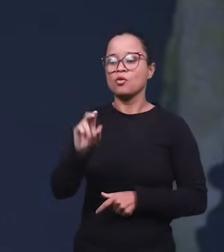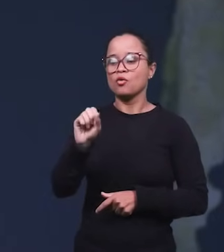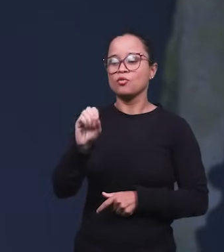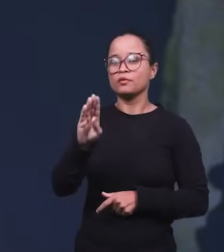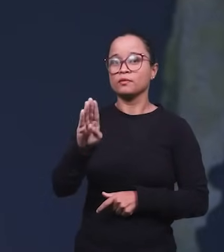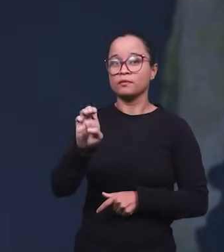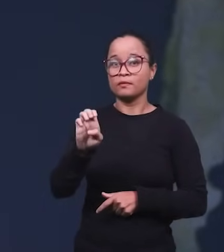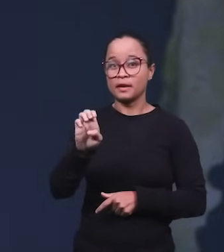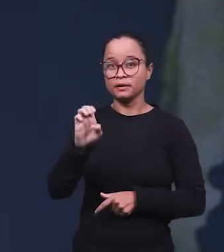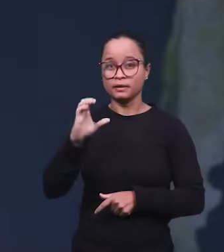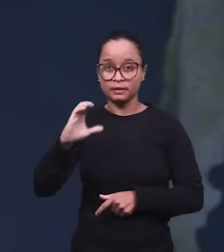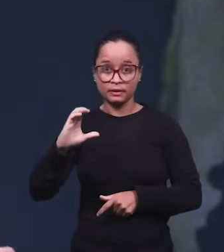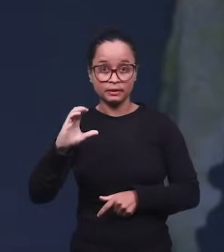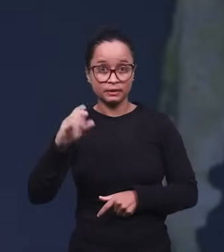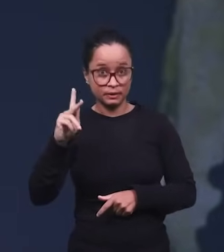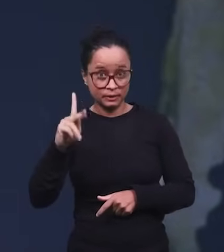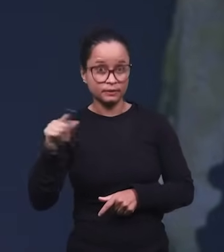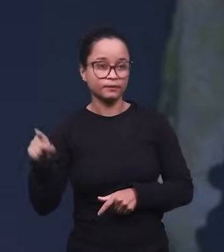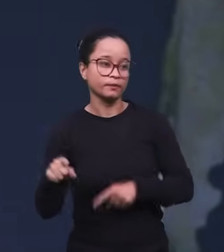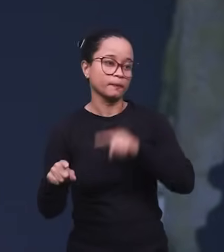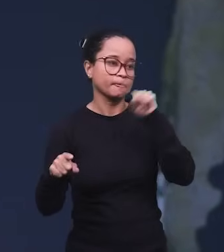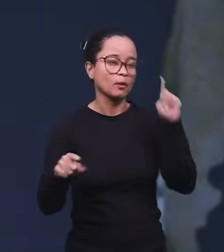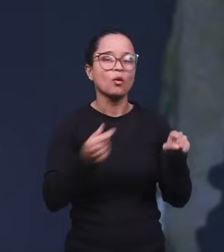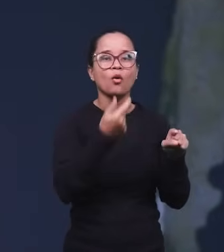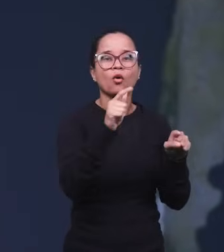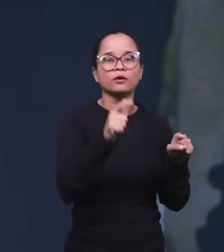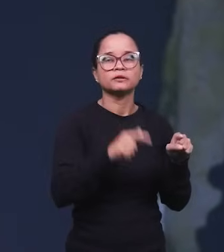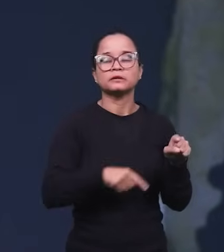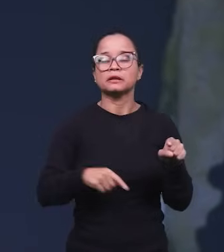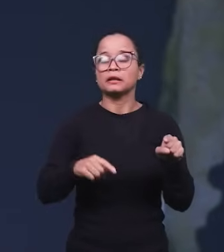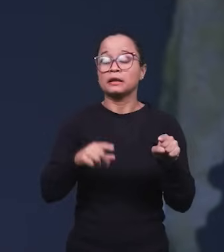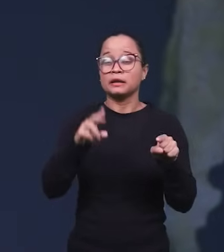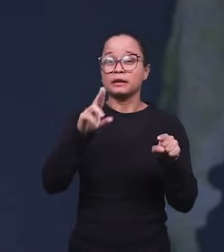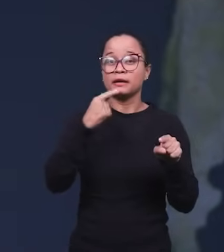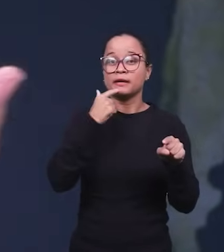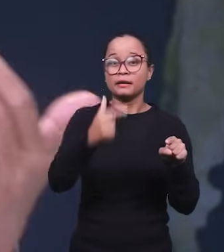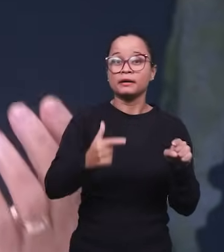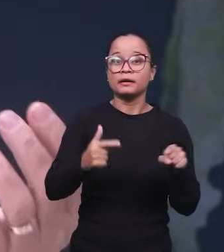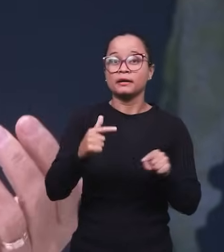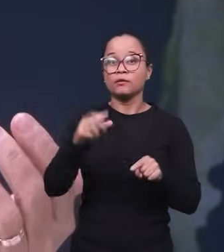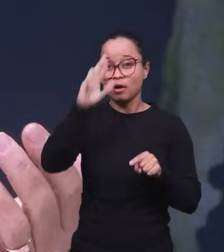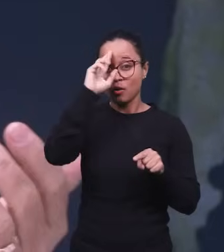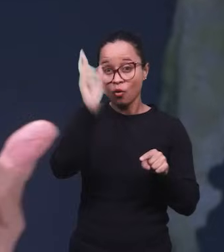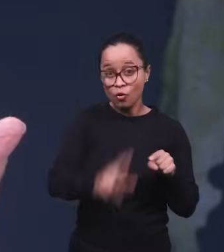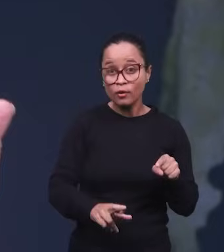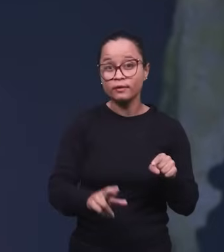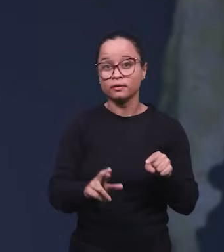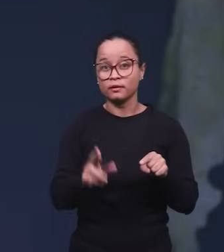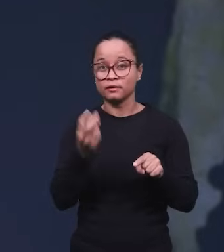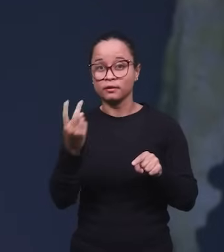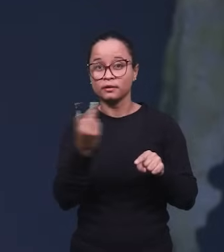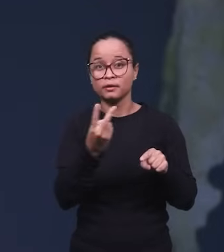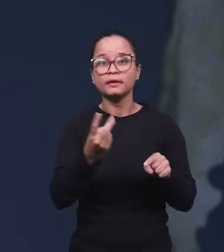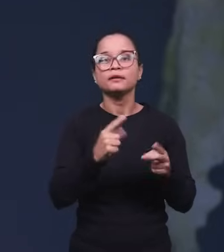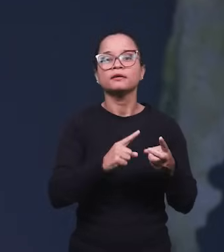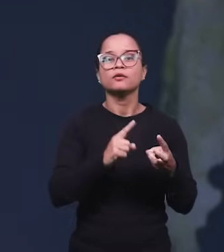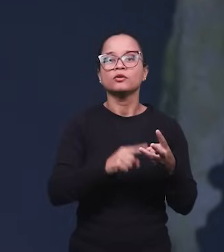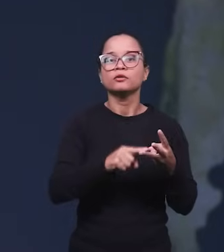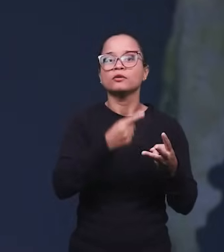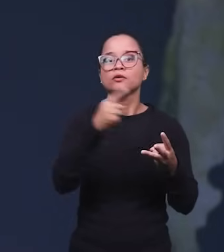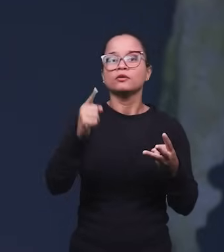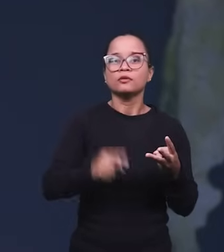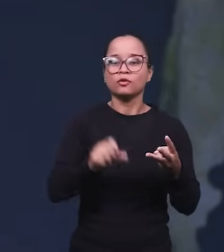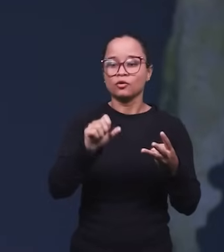a língua local, outros que falavam o russo, além do uzbek, e tinha um grupo de pessoas que falavam só o